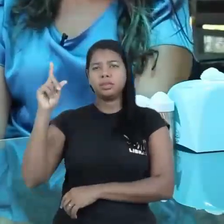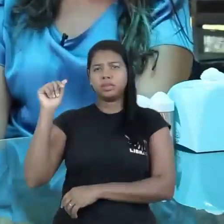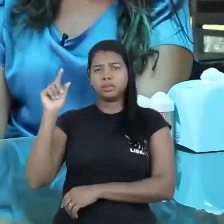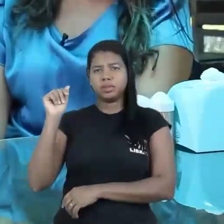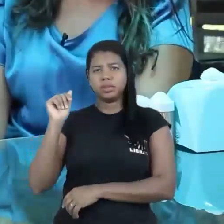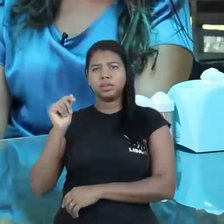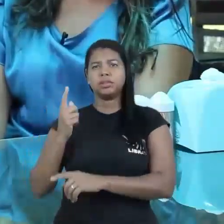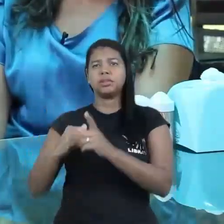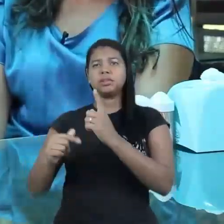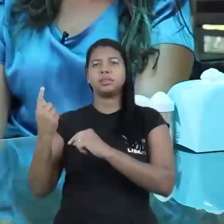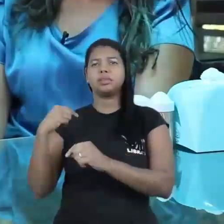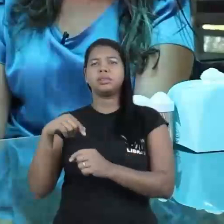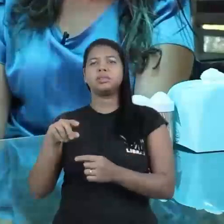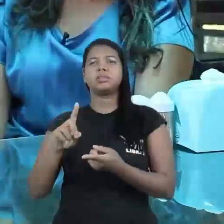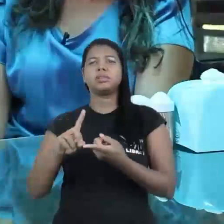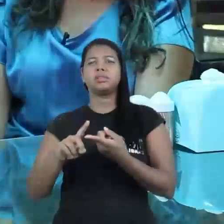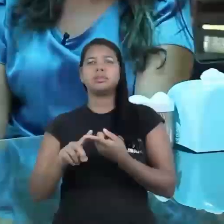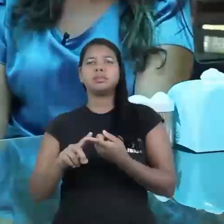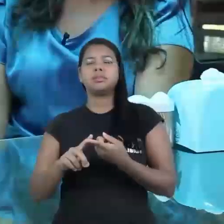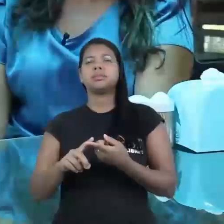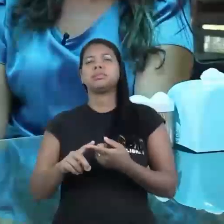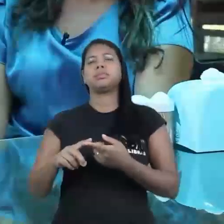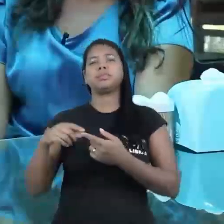tudo. Diante disso,